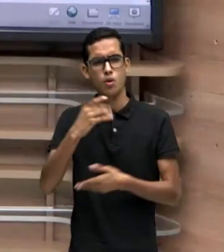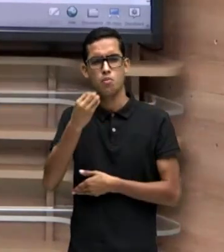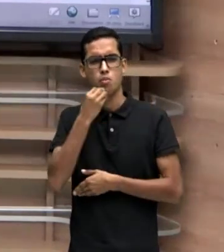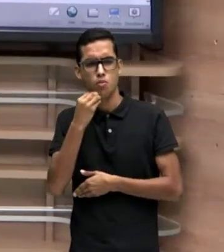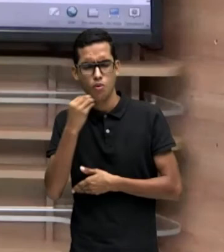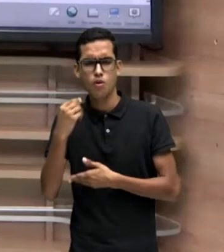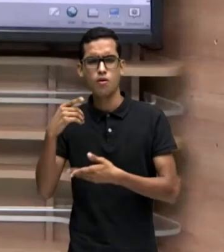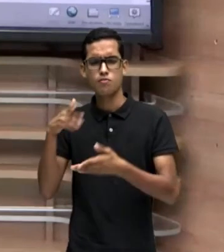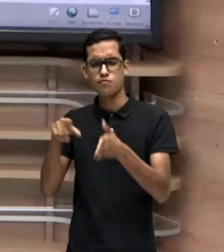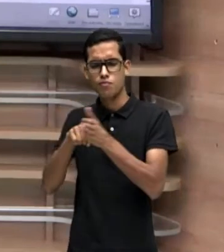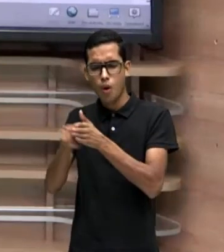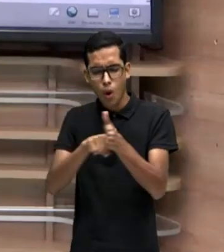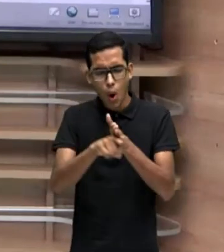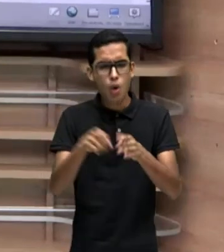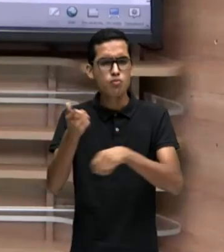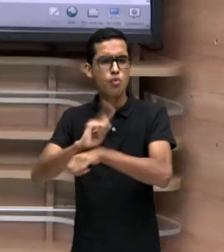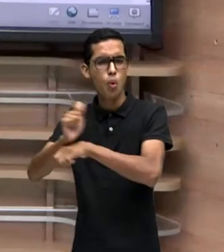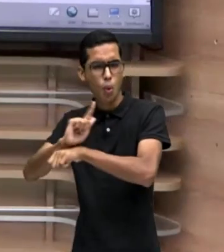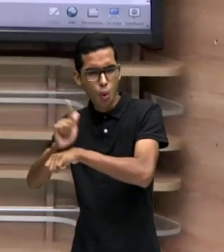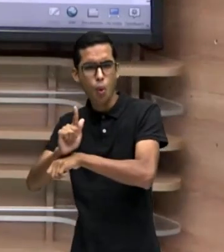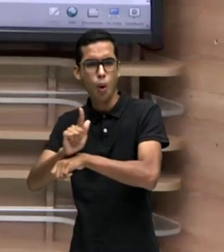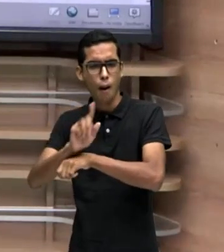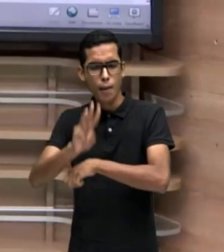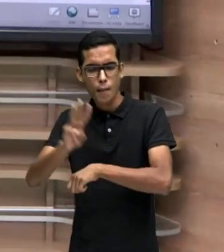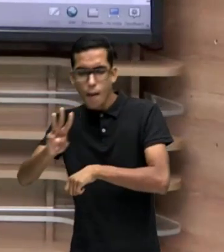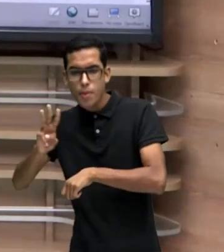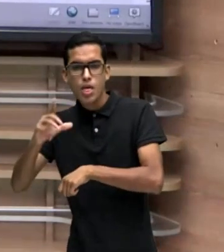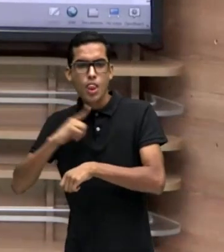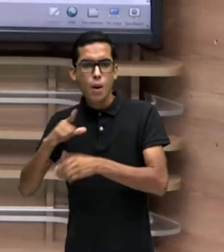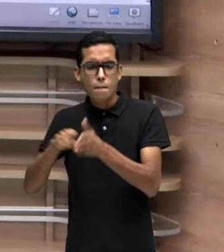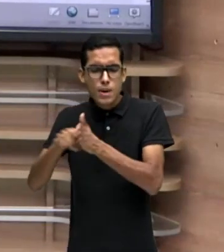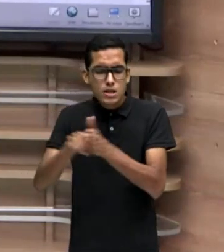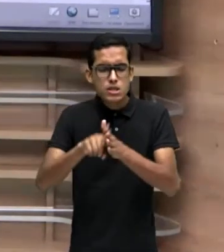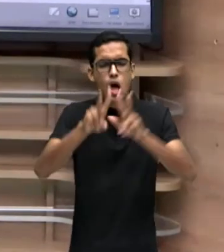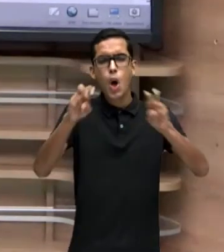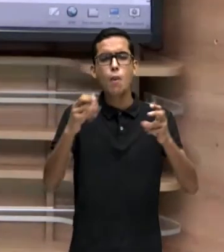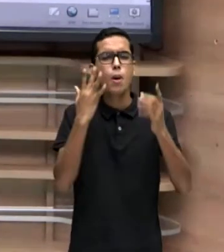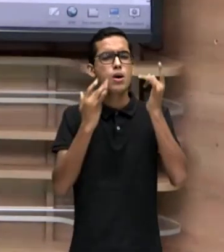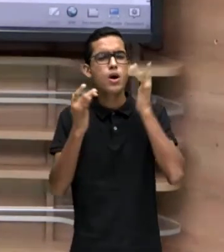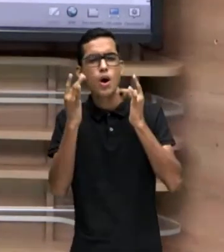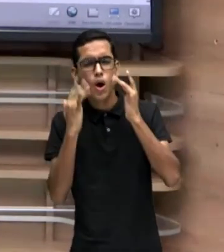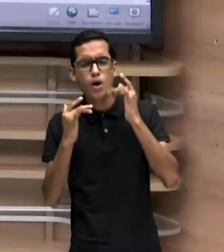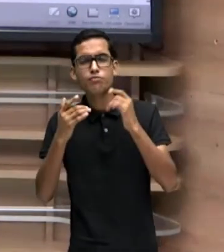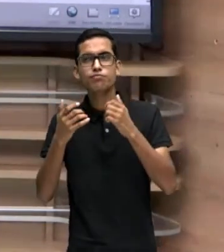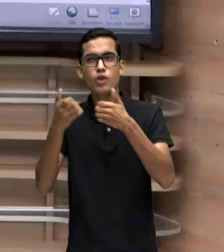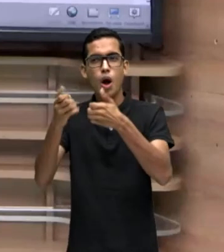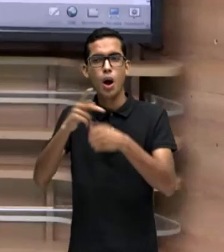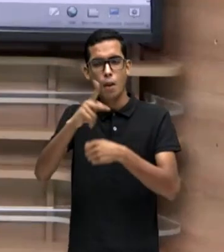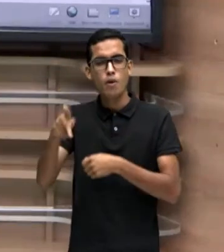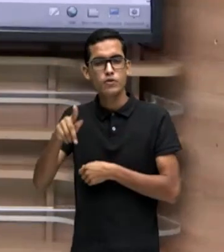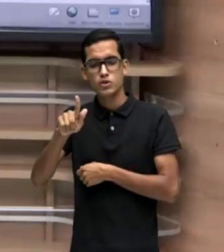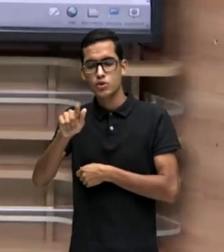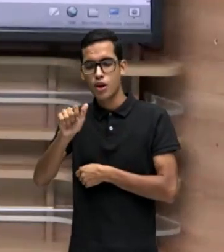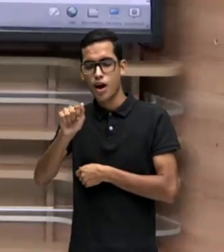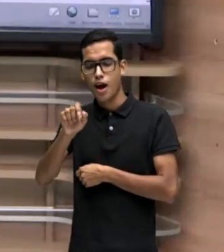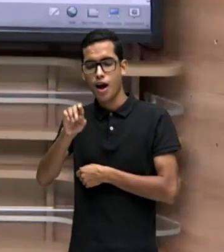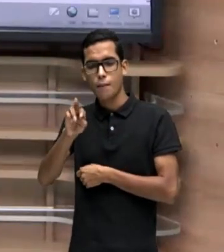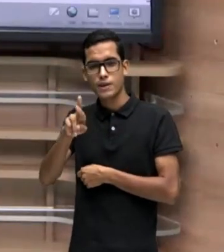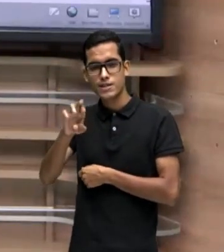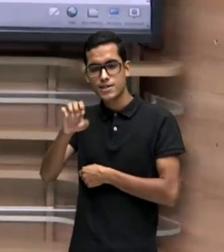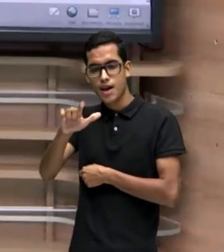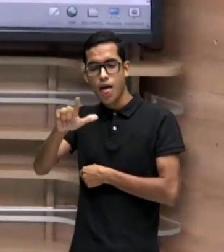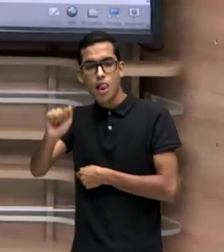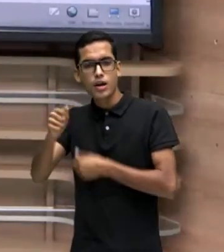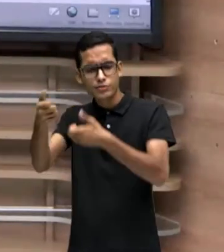um Google, for pesquisar um pouco sobre teatro que a professora Gabriela falou durante a aula. Vamos visitar alguns teatros,